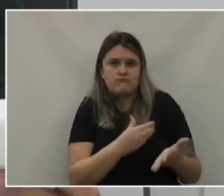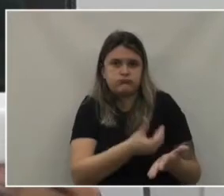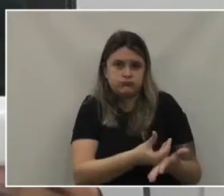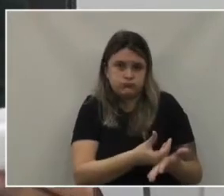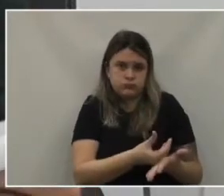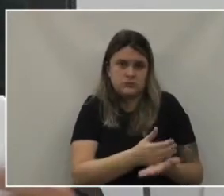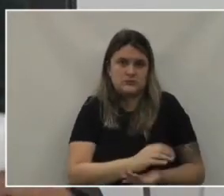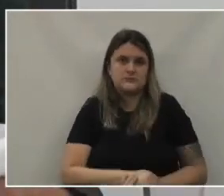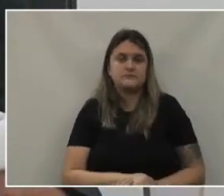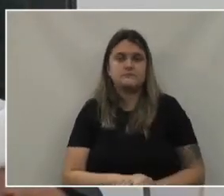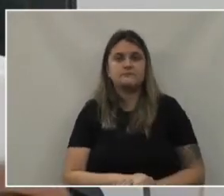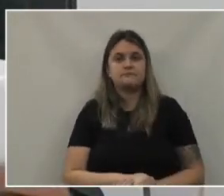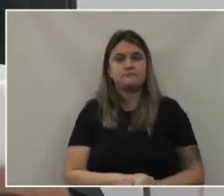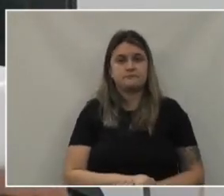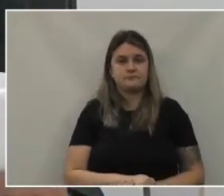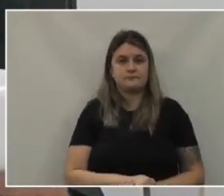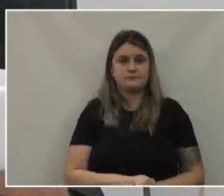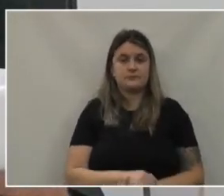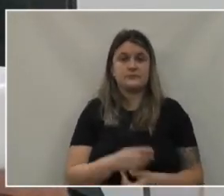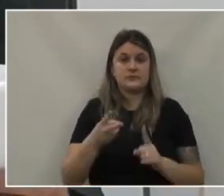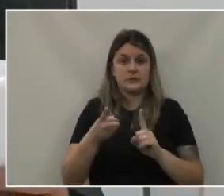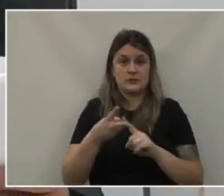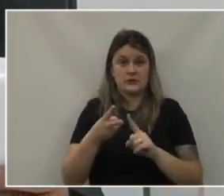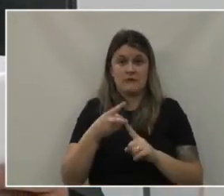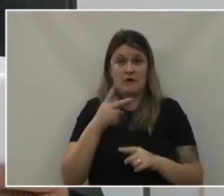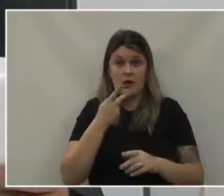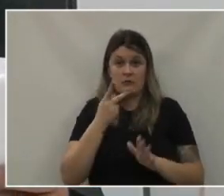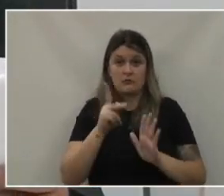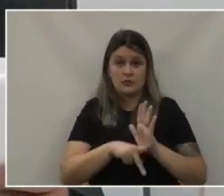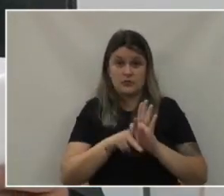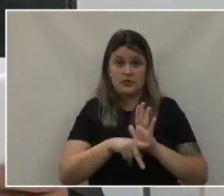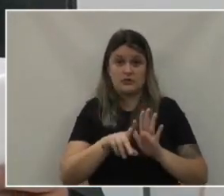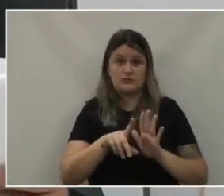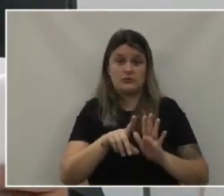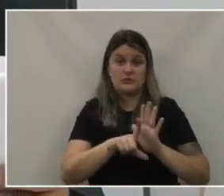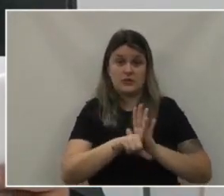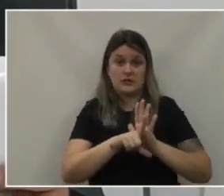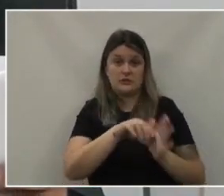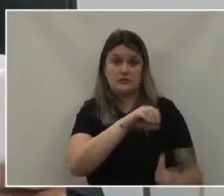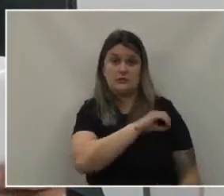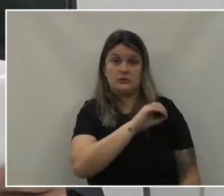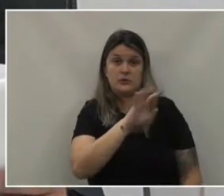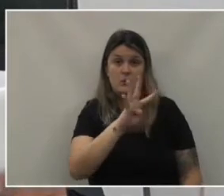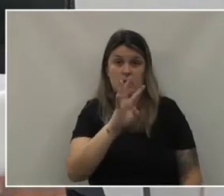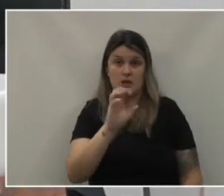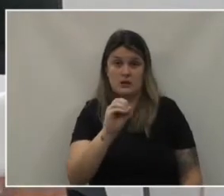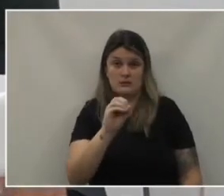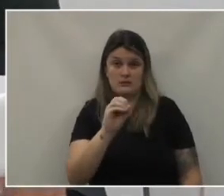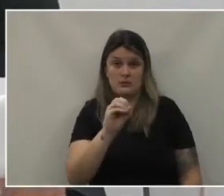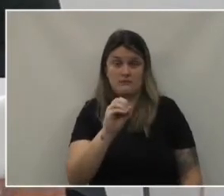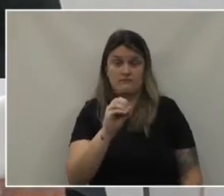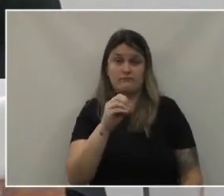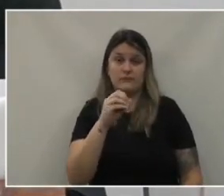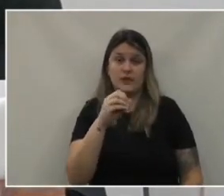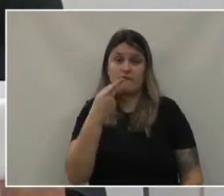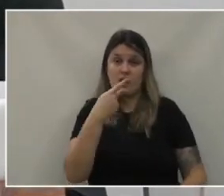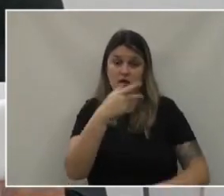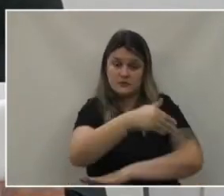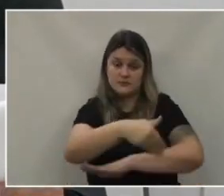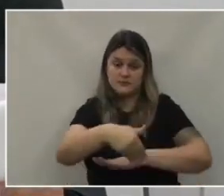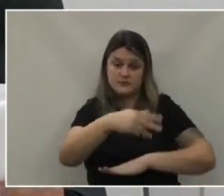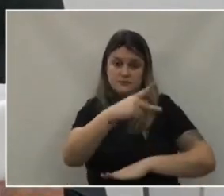recursos. Falar sobre o projeto, realmente, o número 40, que fala sobre a Rua Pedro Cruz. Essa Rua